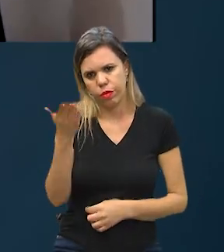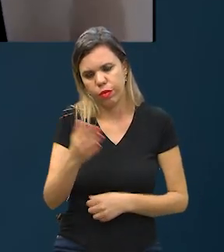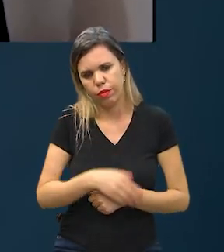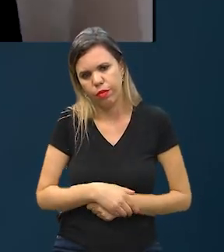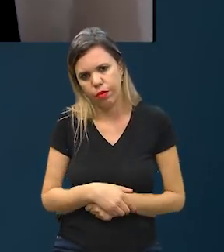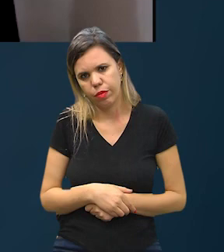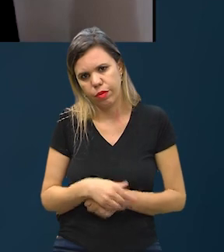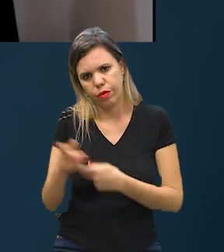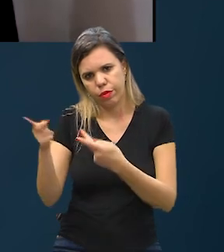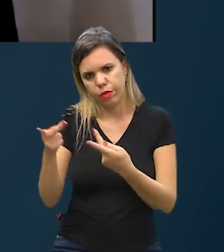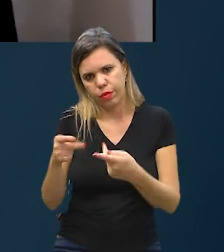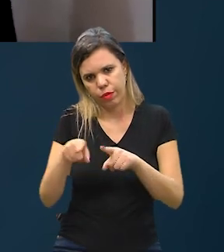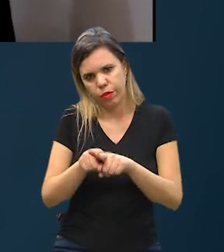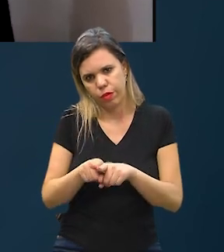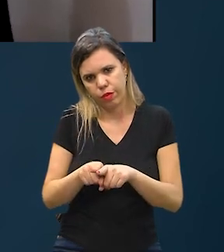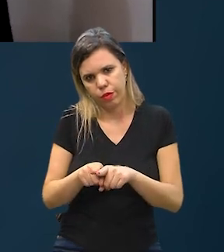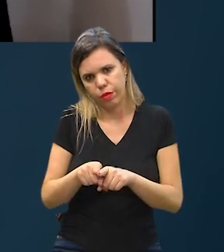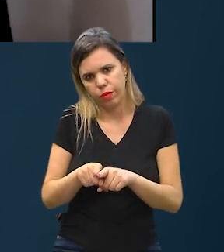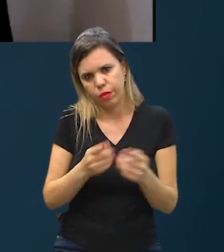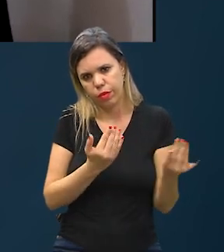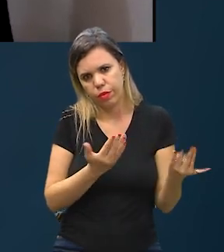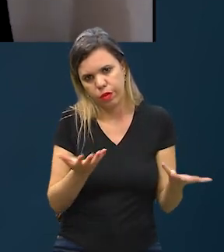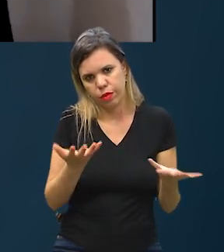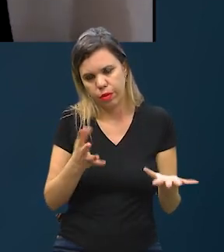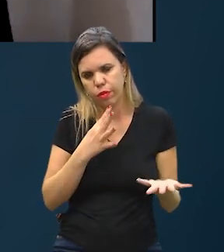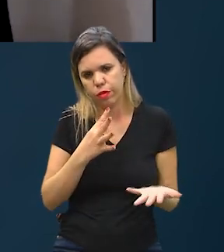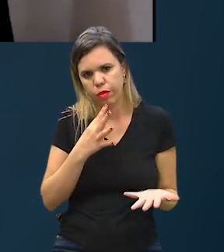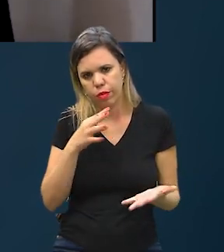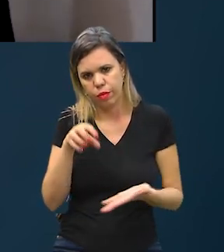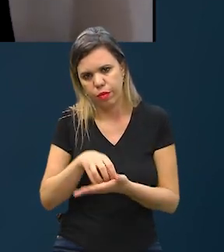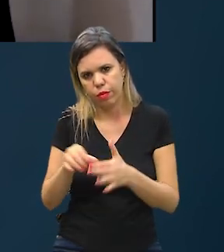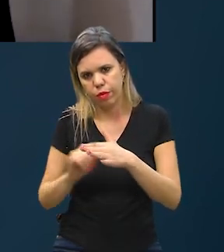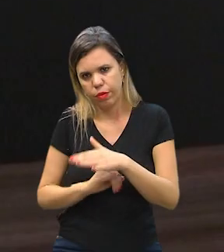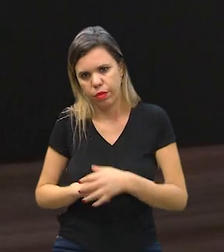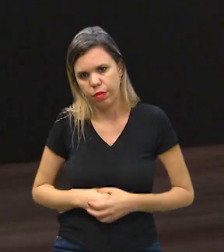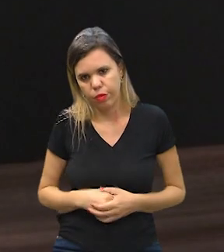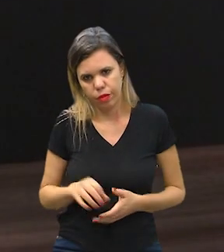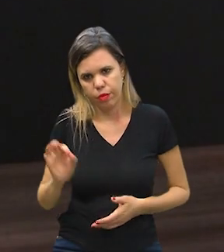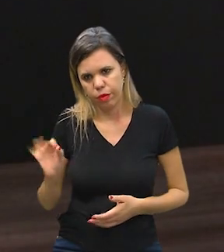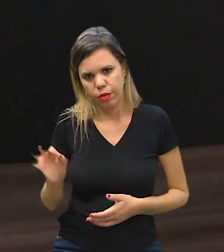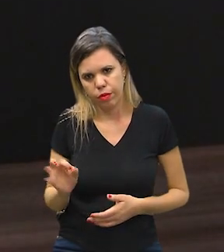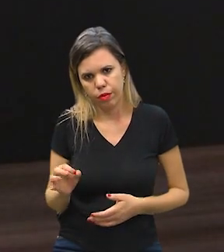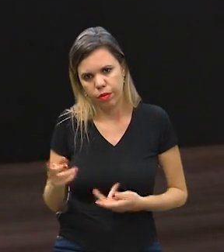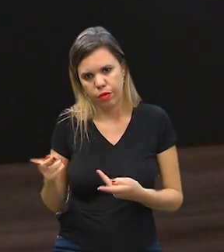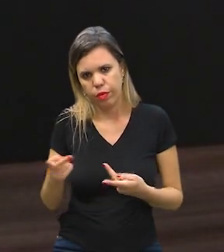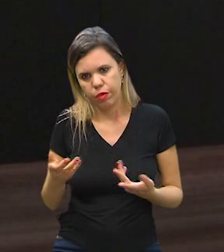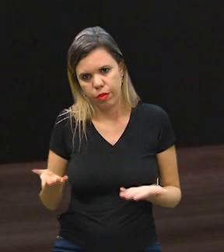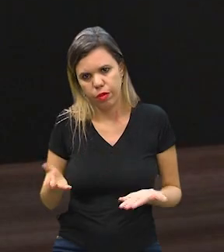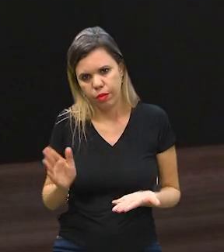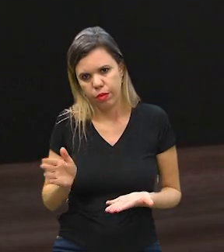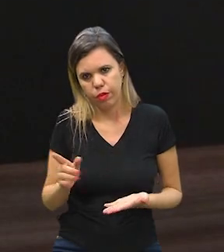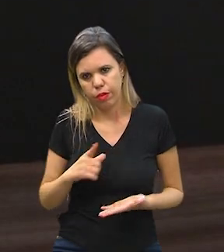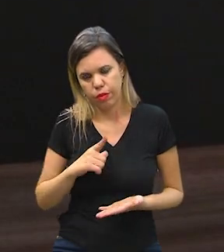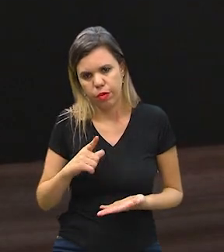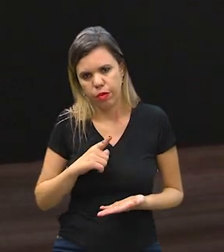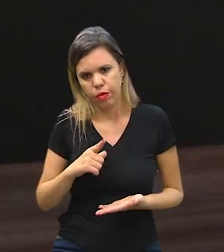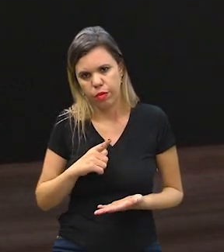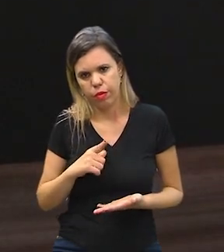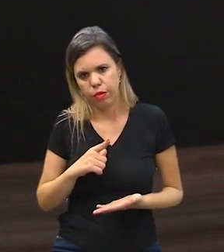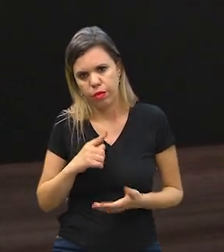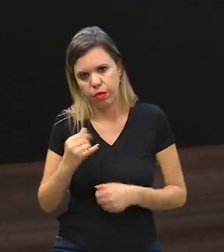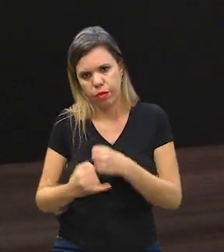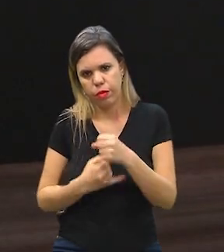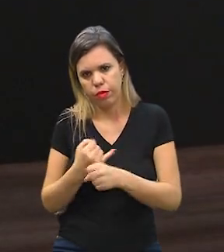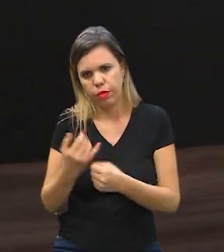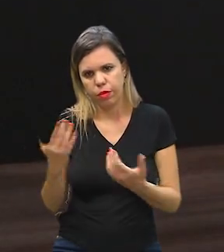Muito obrigada. E fica o convite também para os jovens que quiserem conhecer a agência. Tá certo? Então fica aqui o nosso convite. Hoje a gente teve um pouquinho